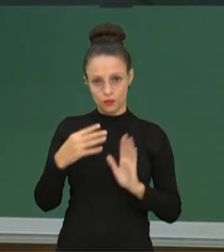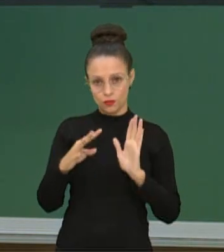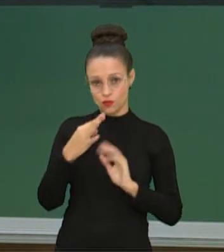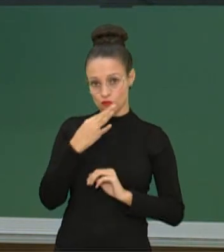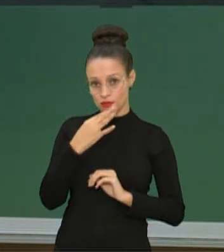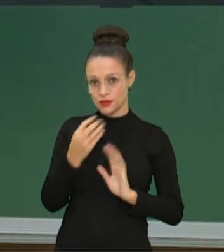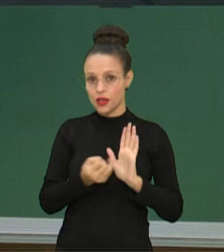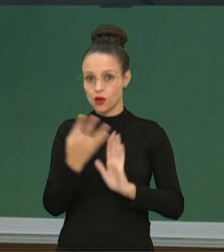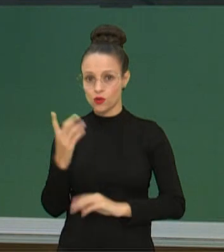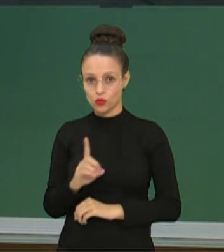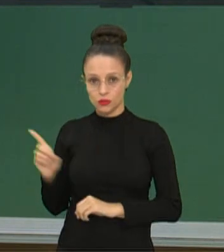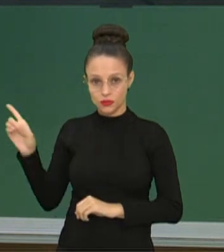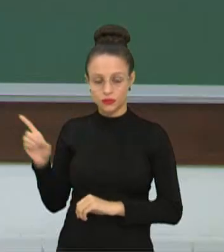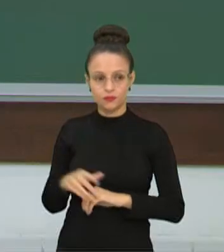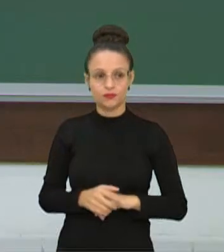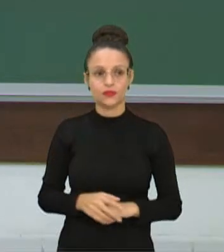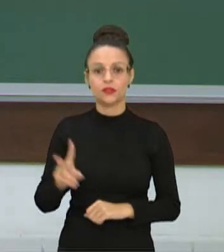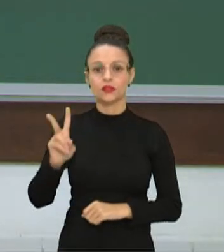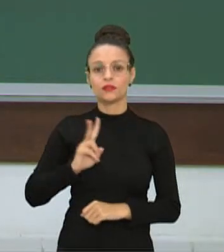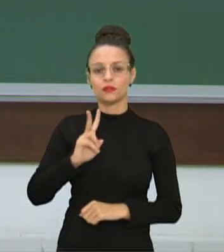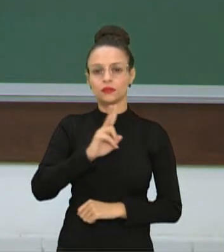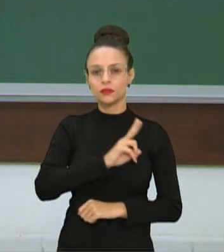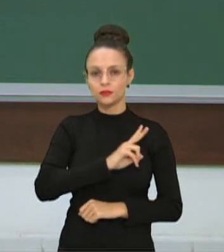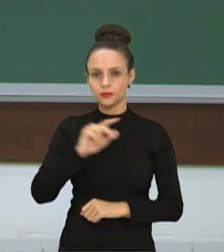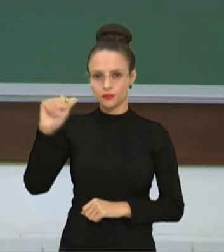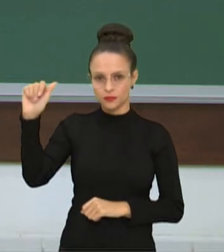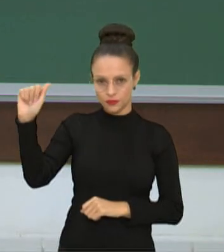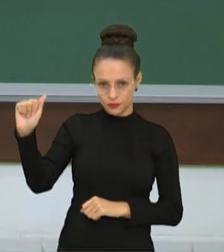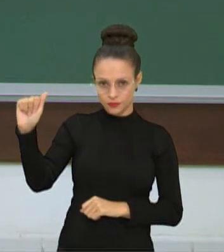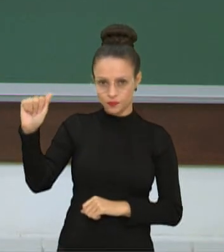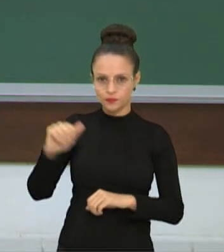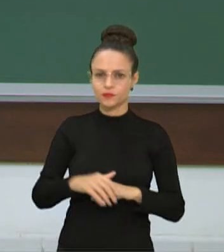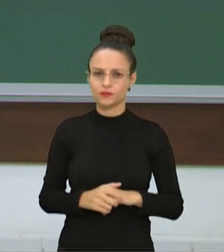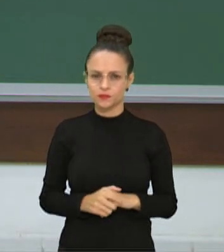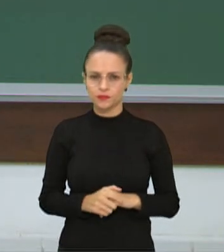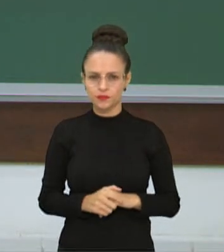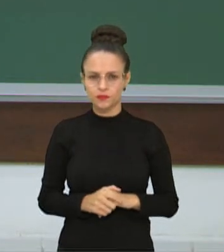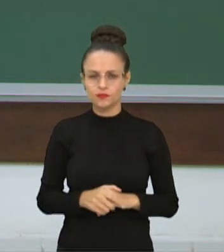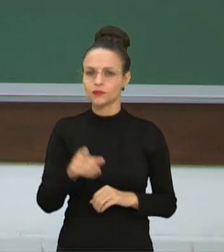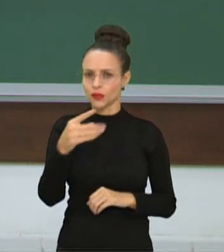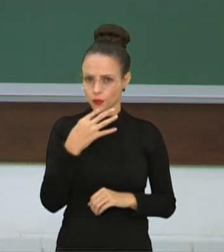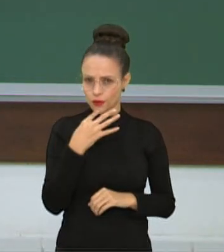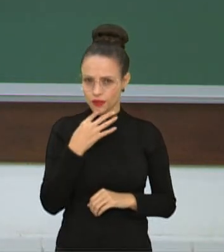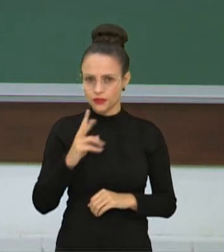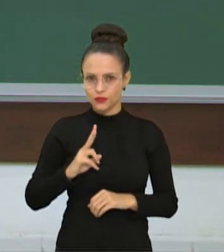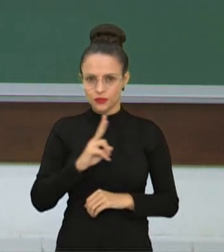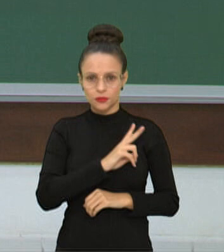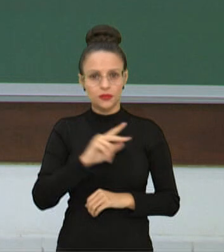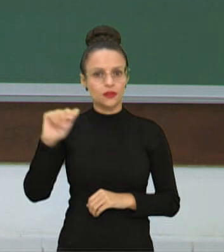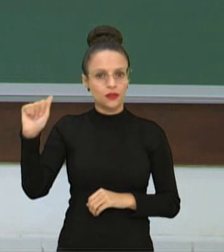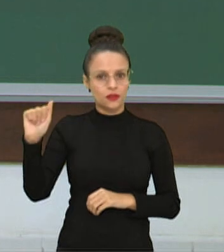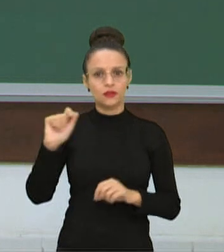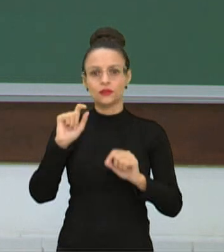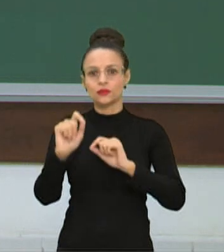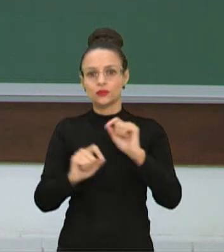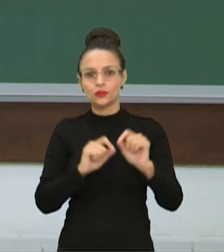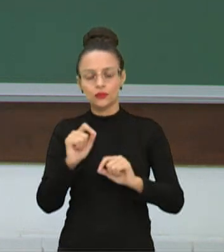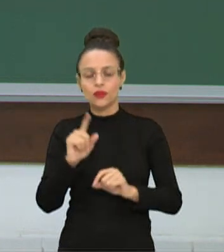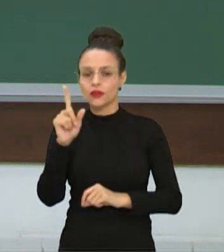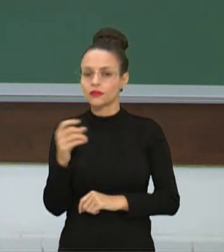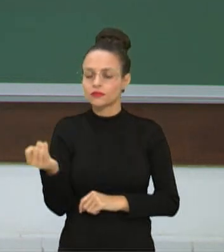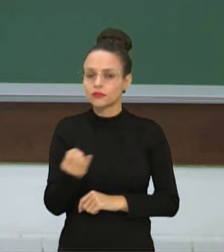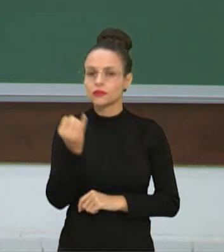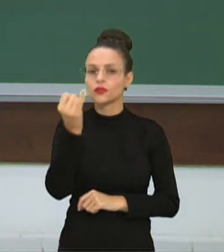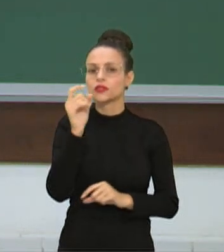aqui. Vitamina A, você já ouviu falar dela? Esta vitamina, tá, é uma vitamina muito